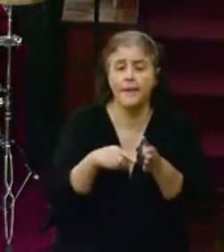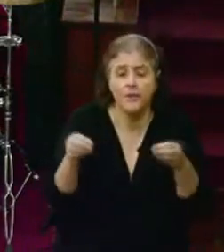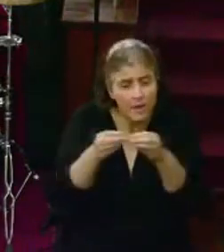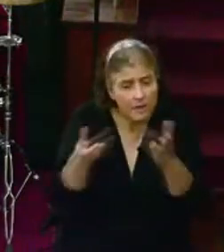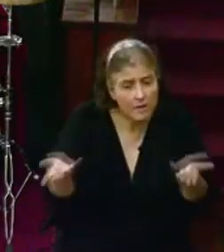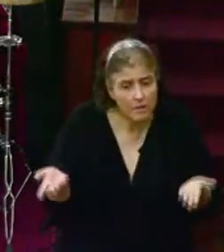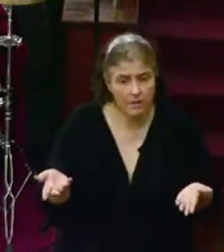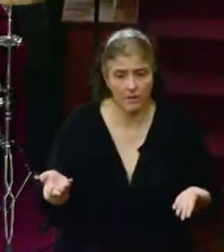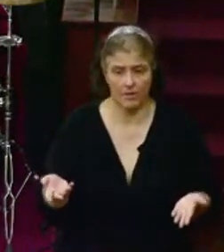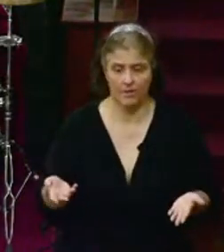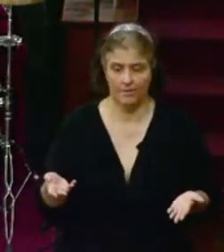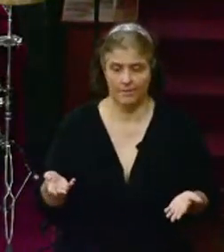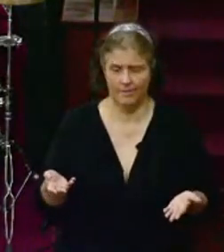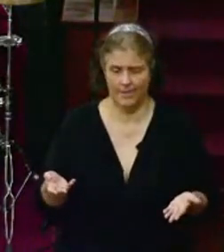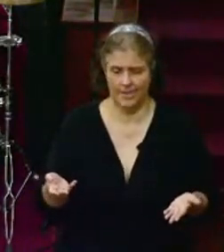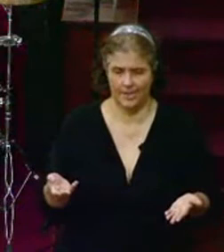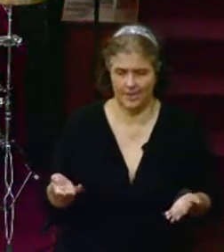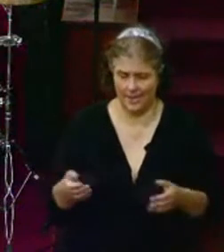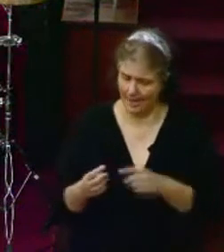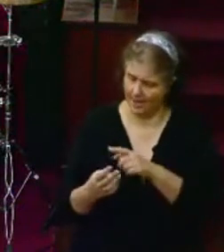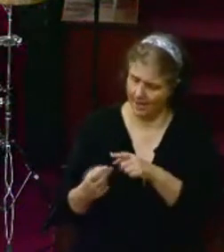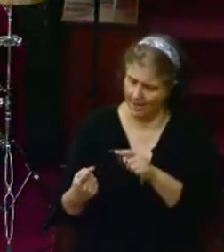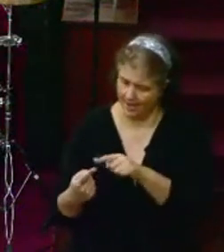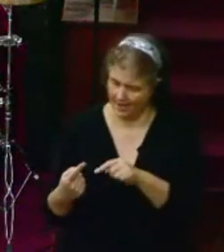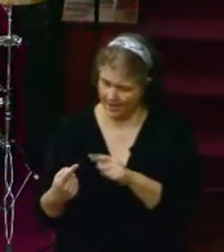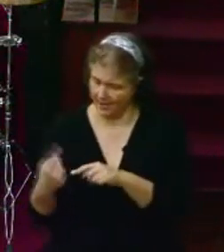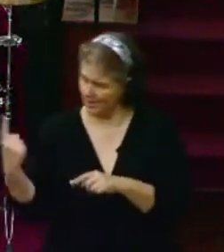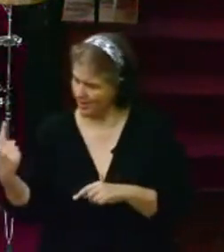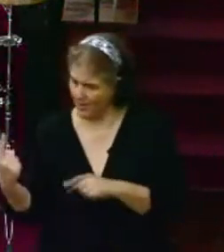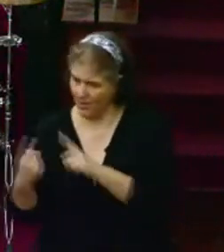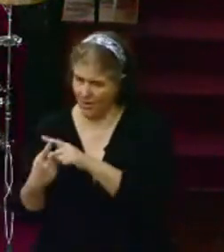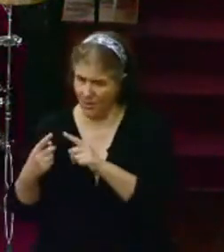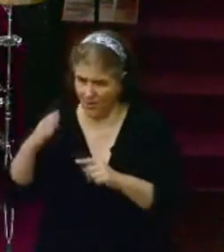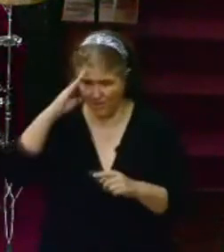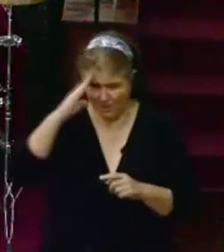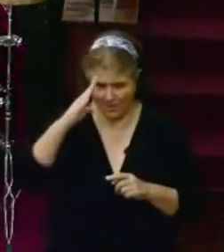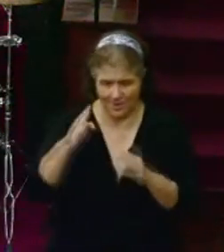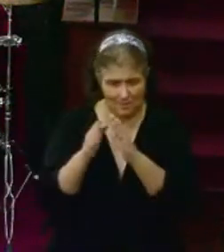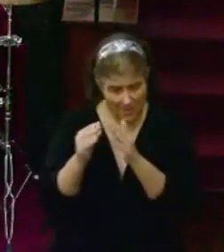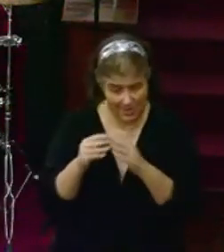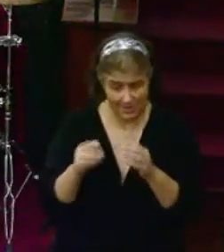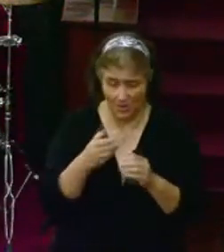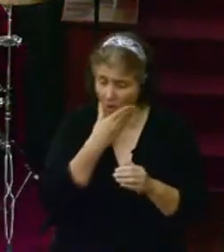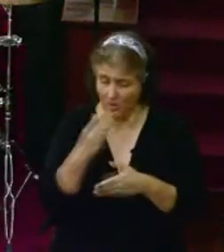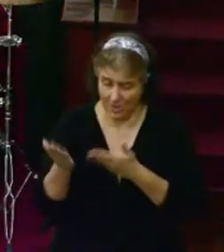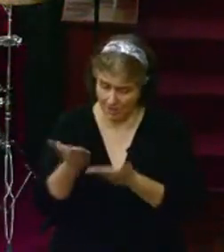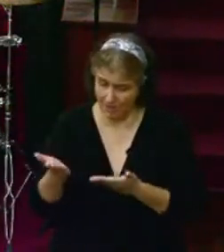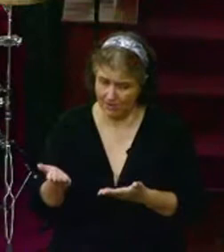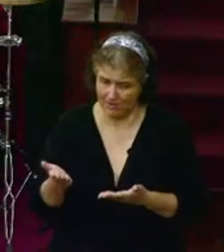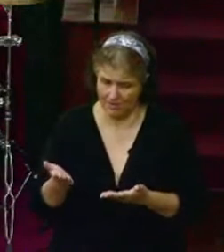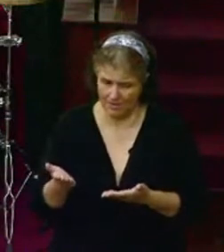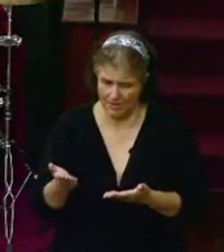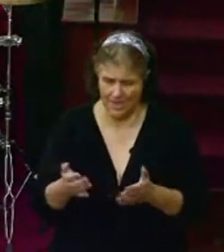está intercedendo em favor do seu servo, ele realmente é digno de que Jesus vá até a sua